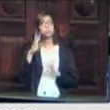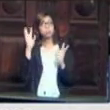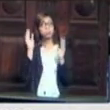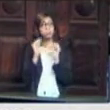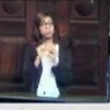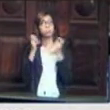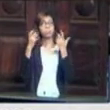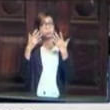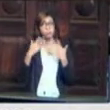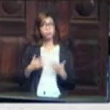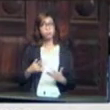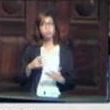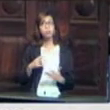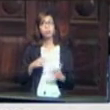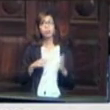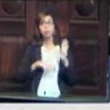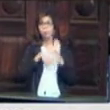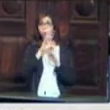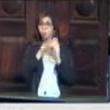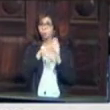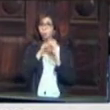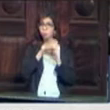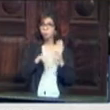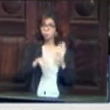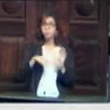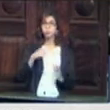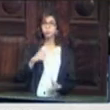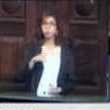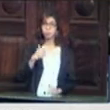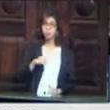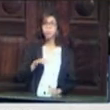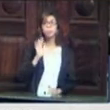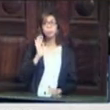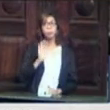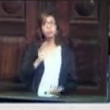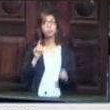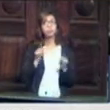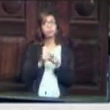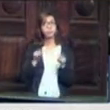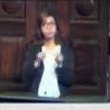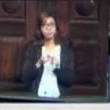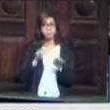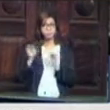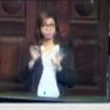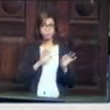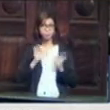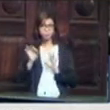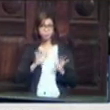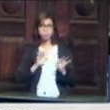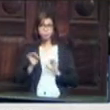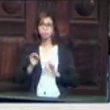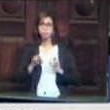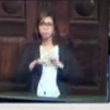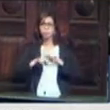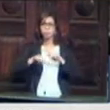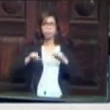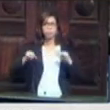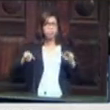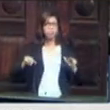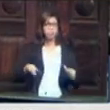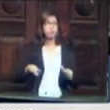eram inconstitucionais, mas que também, no mérito desses projetos, em diversos